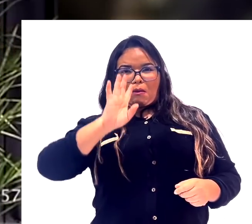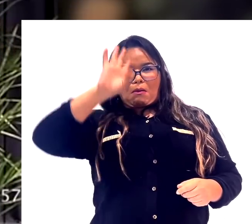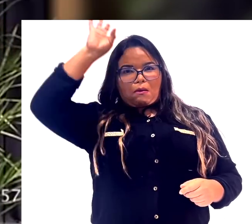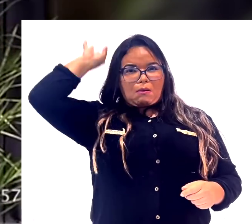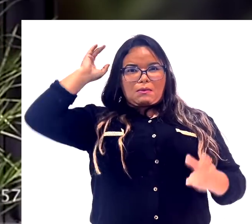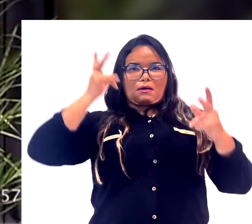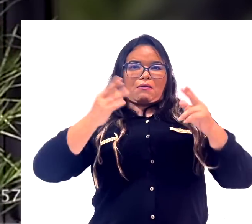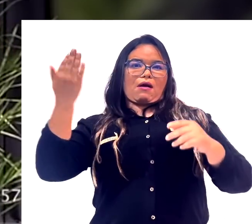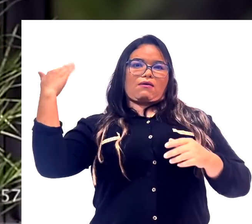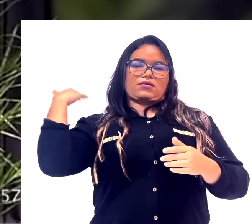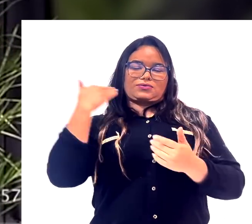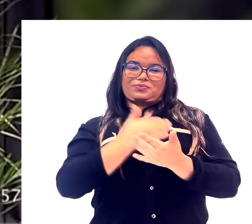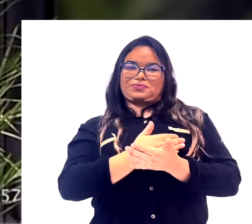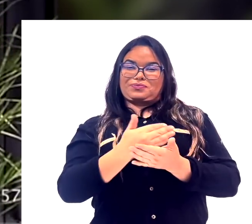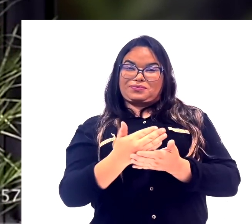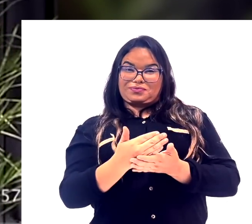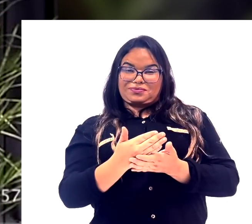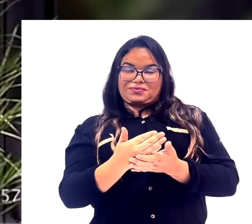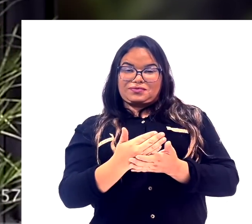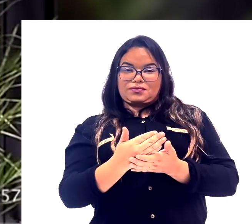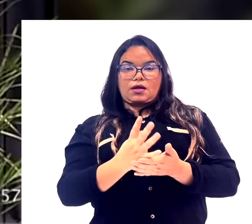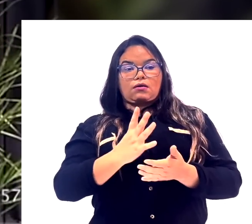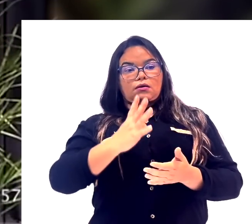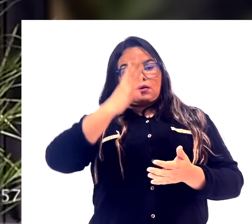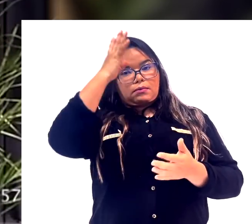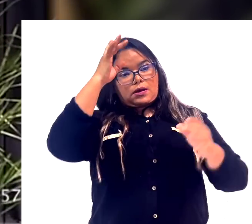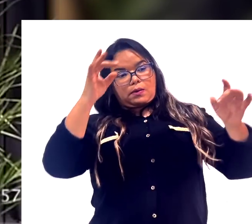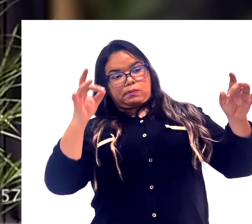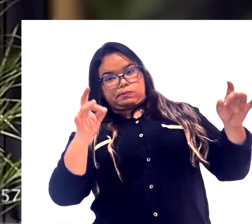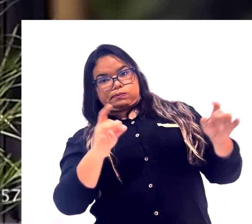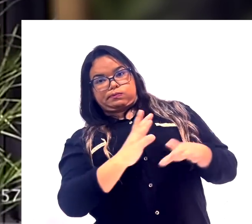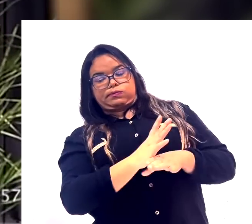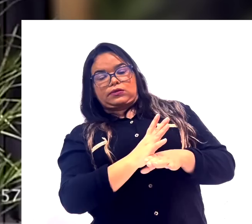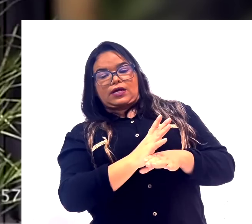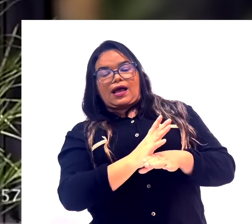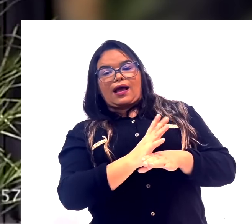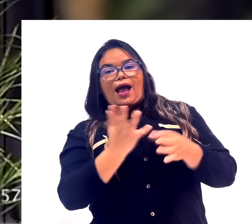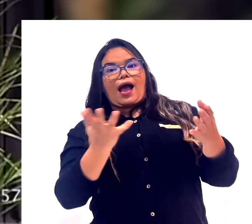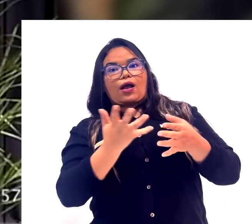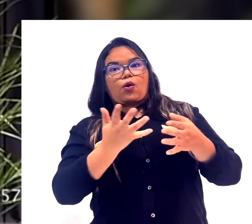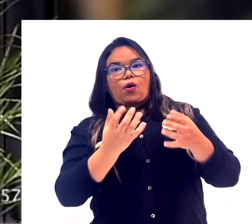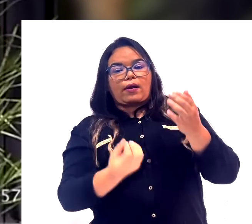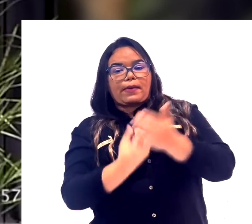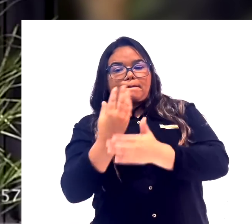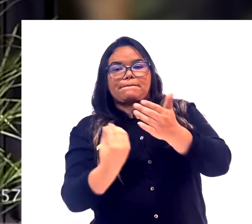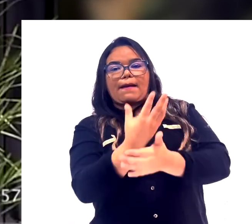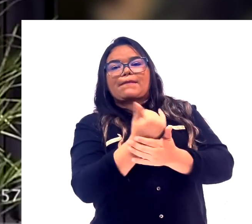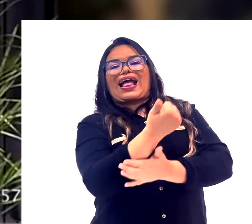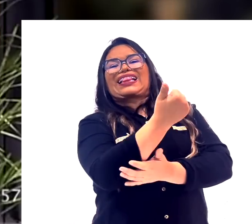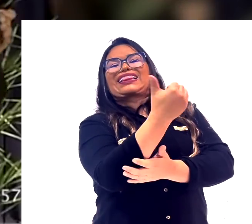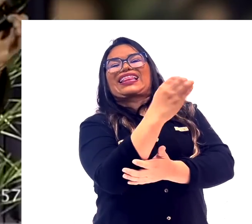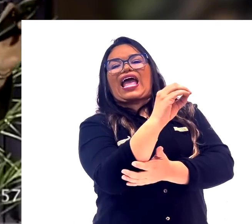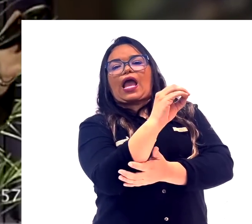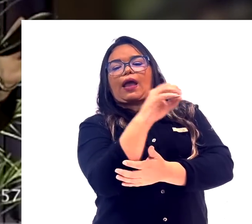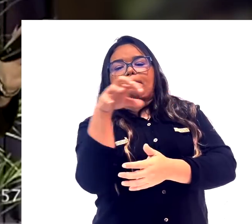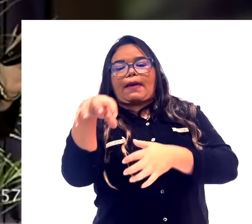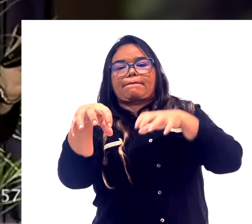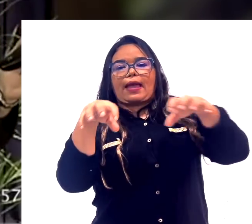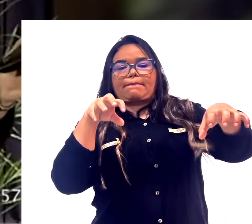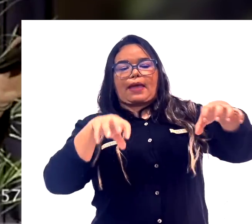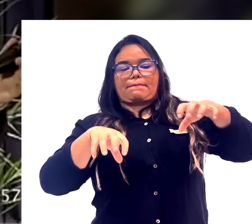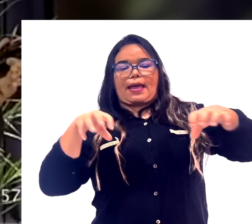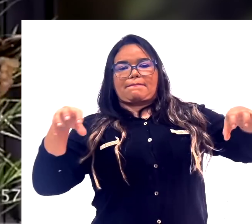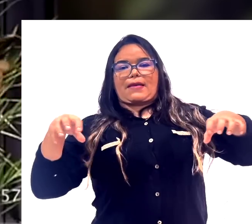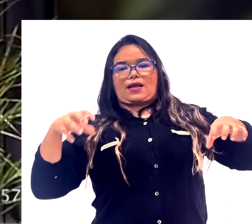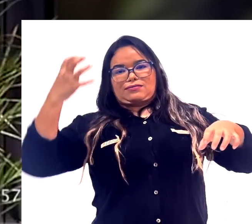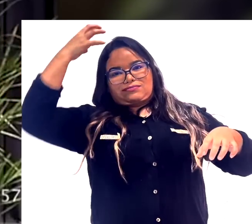Roma acaba e é dividida em 10. e que outro se levantaria